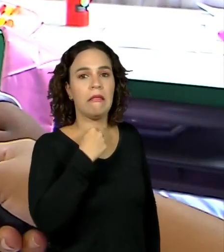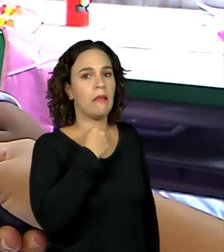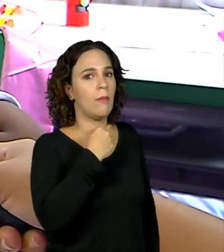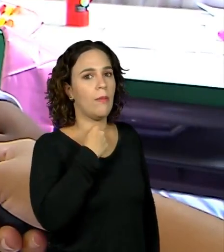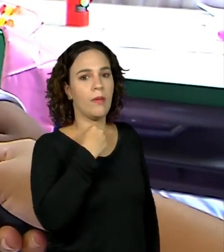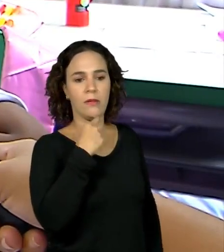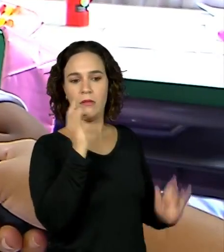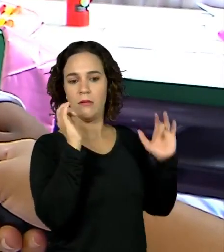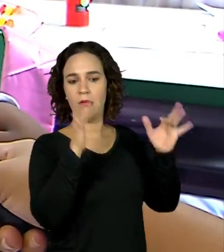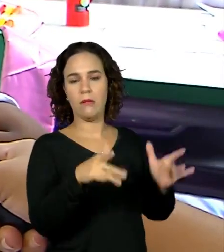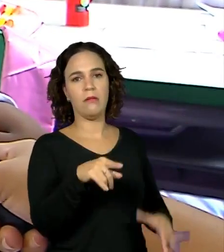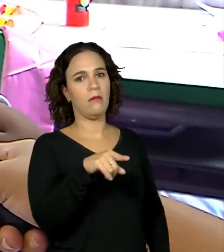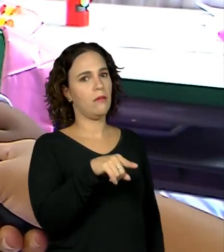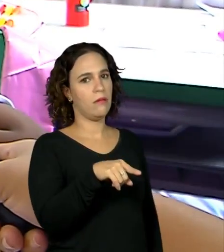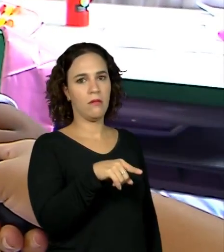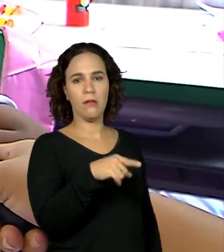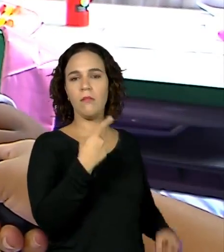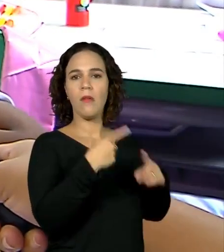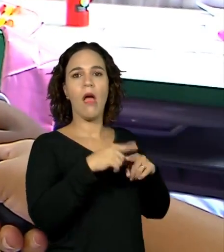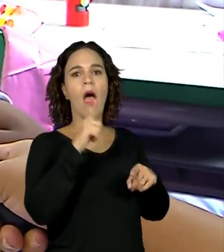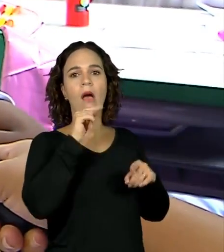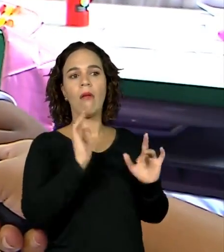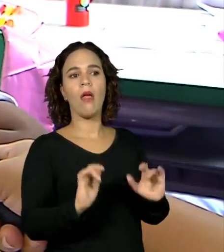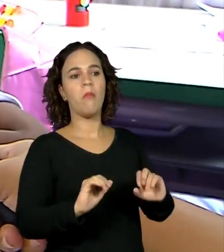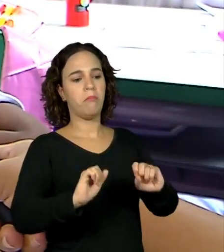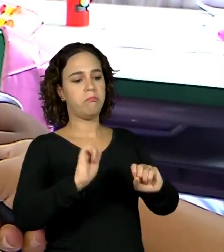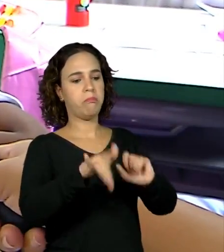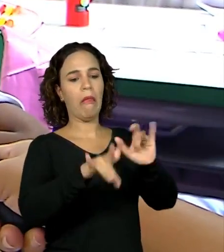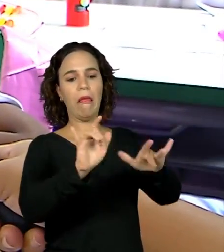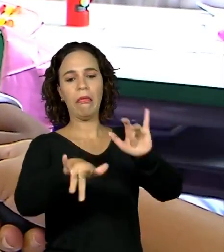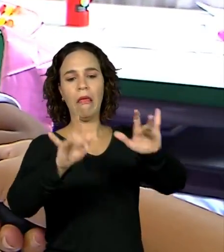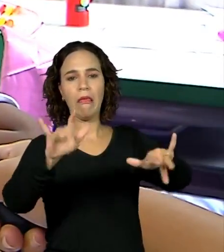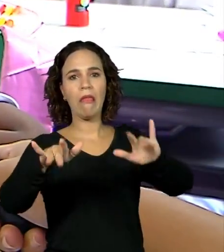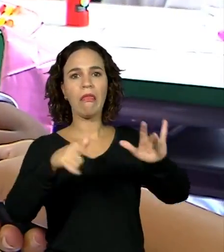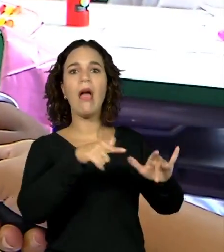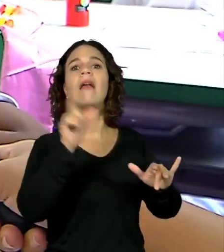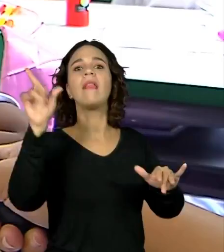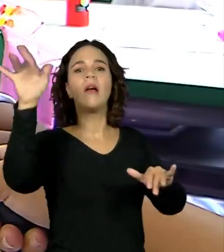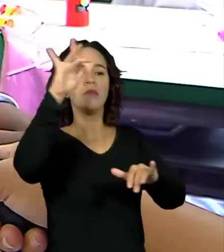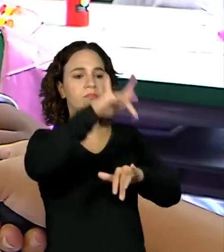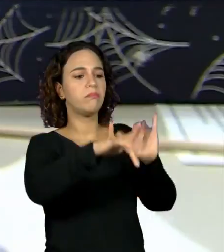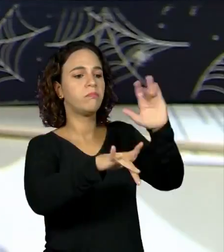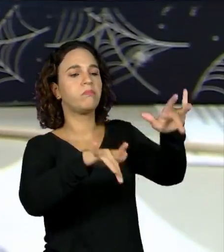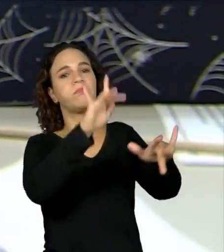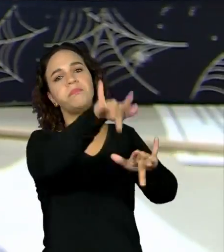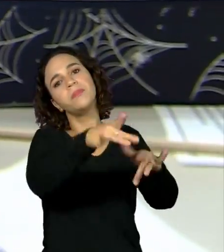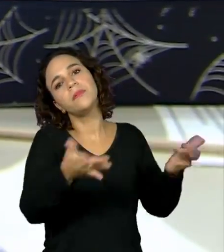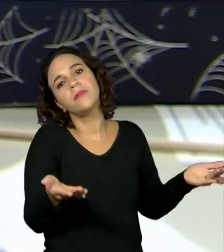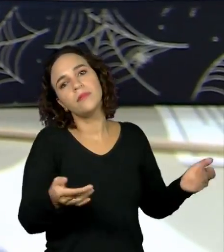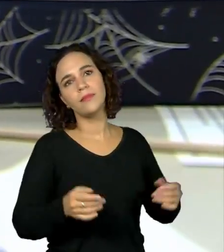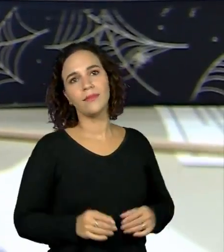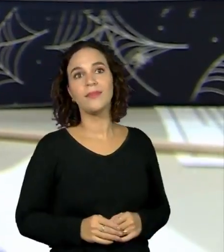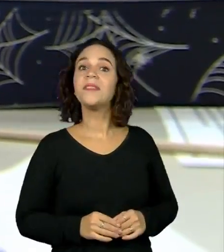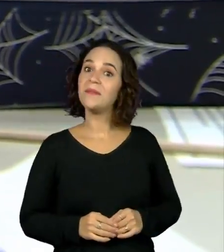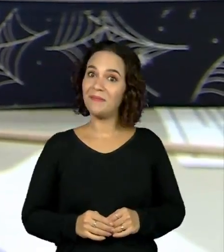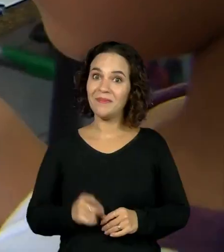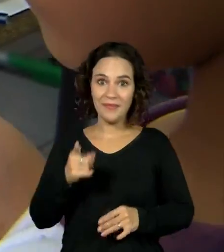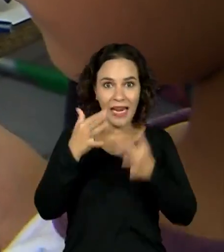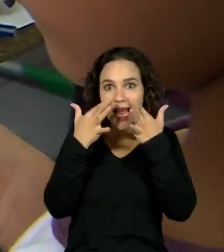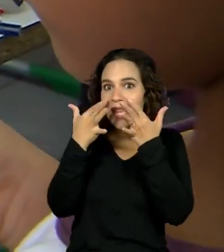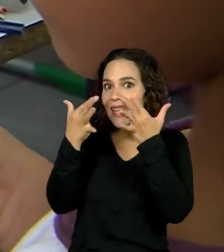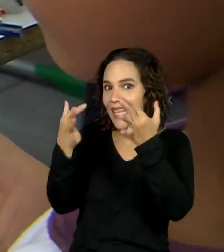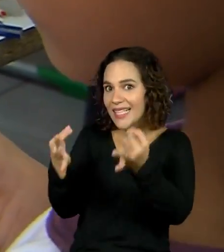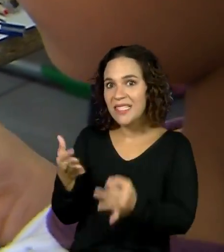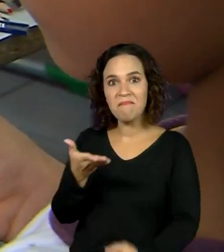deixar essas coisas jogadas no chão, porque vai entrar um monte de mosquito. Esse olhar atento que